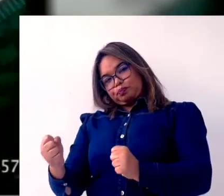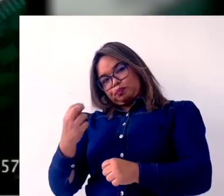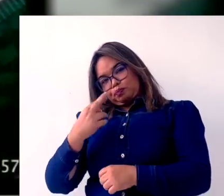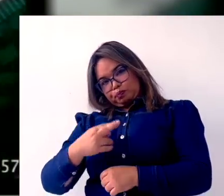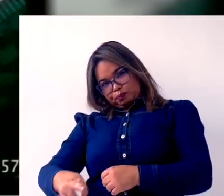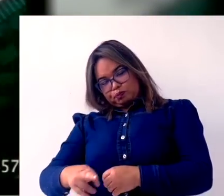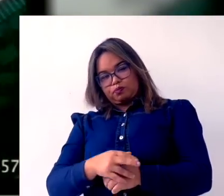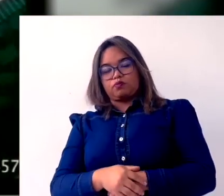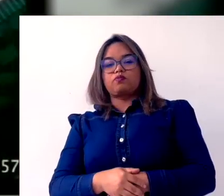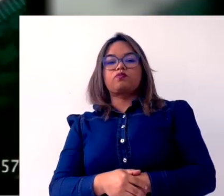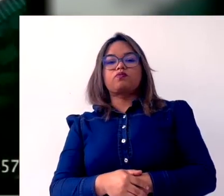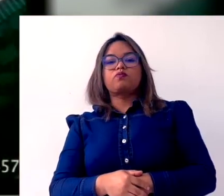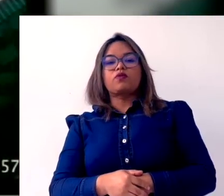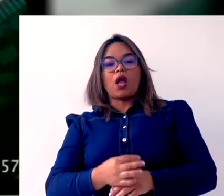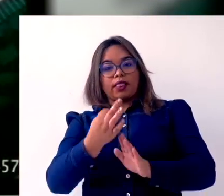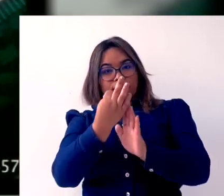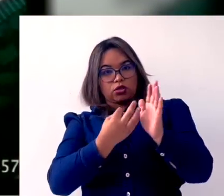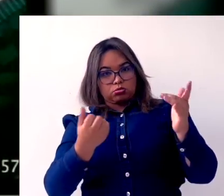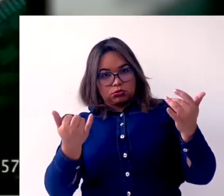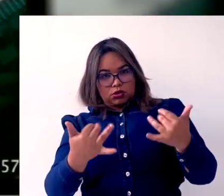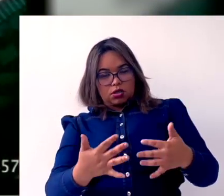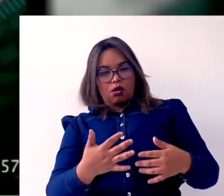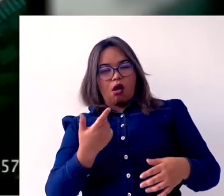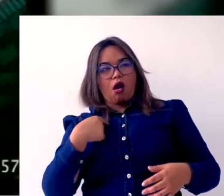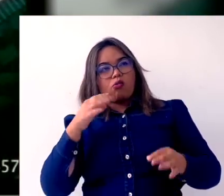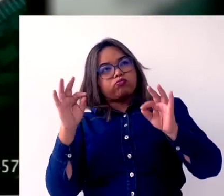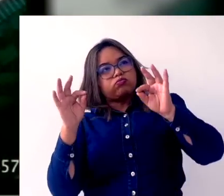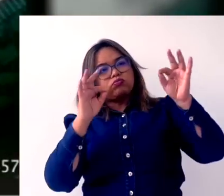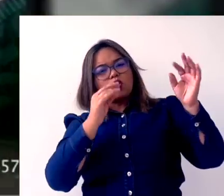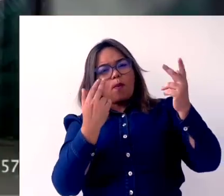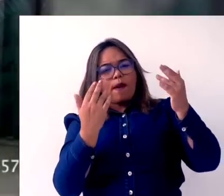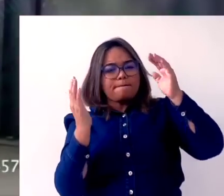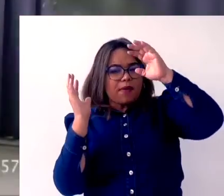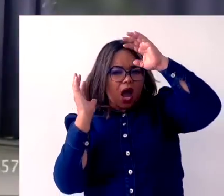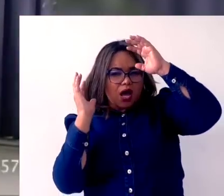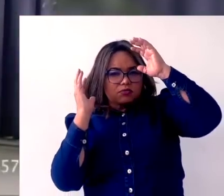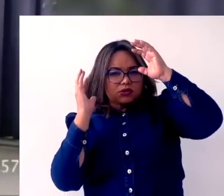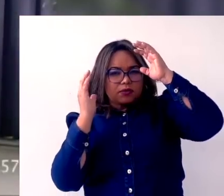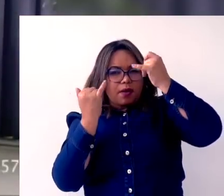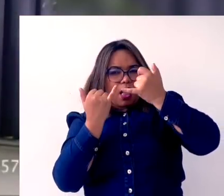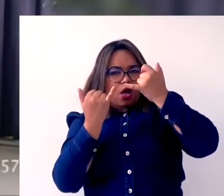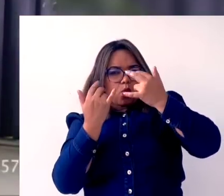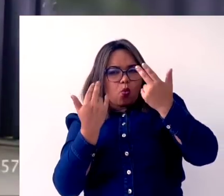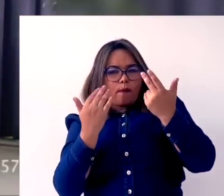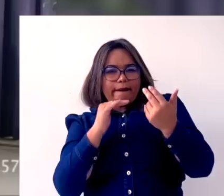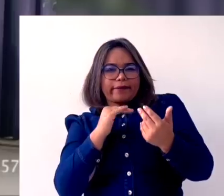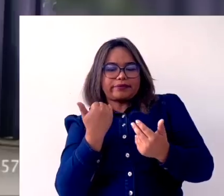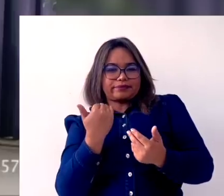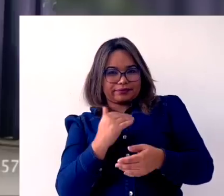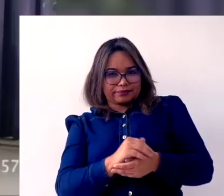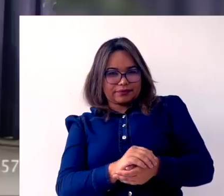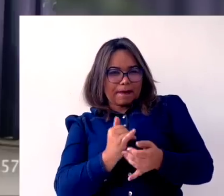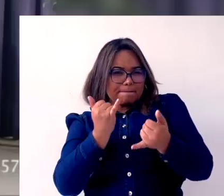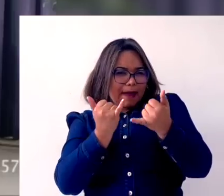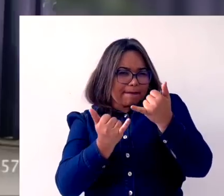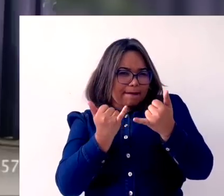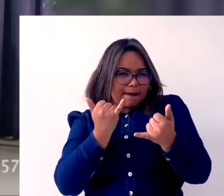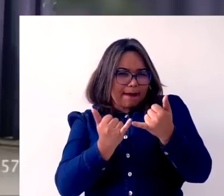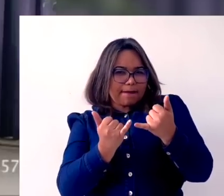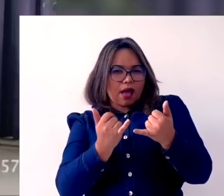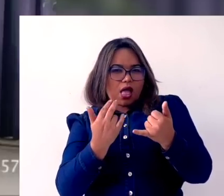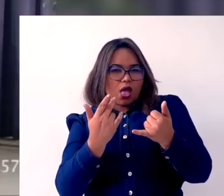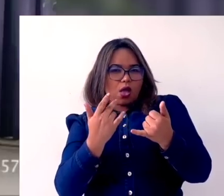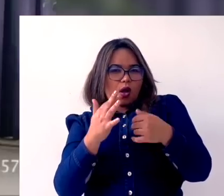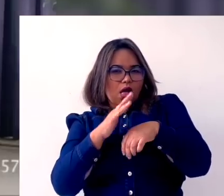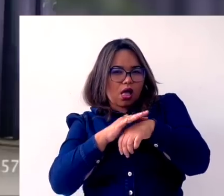se ela tivesse sido ferida de morte. Algumas traduções dizem, parecendo ter